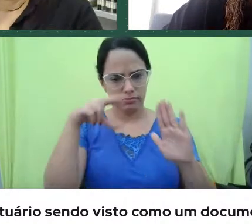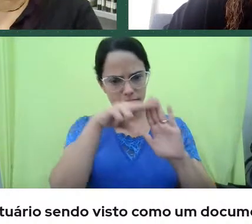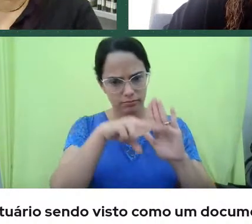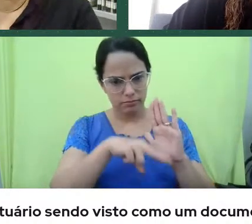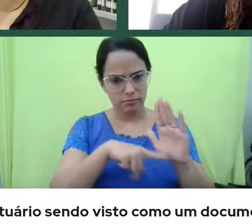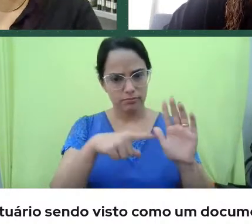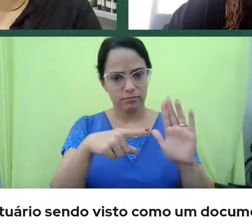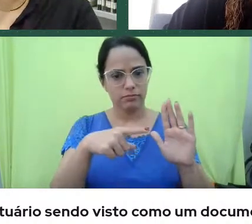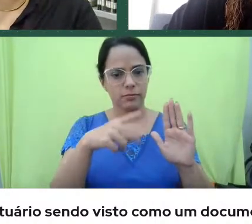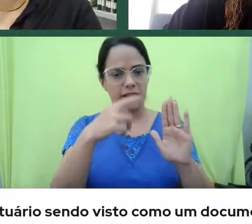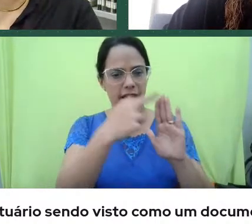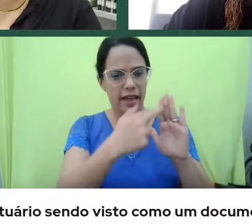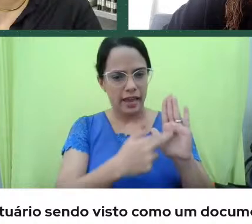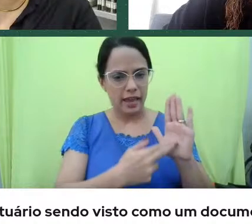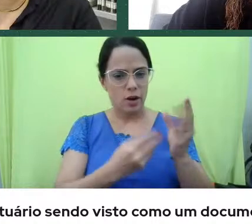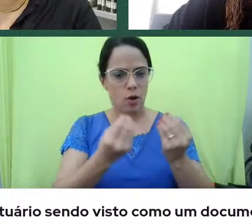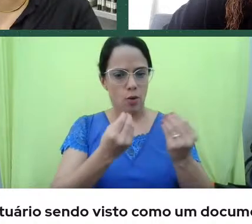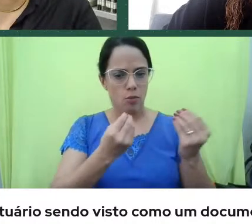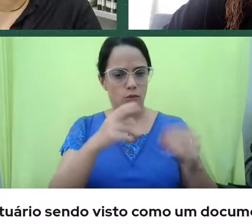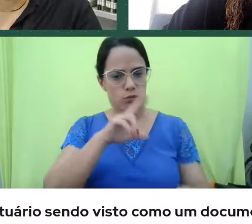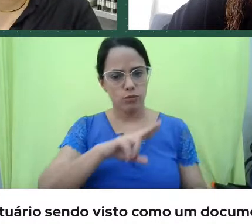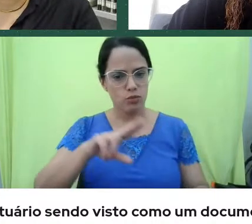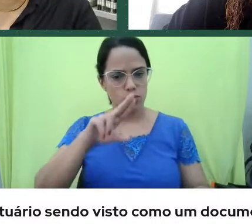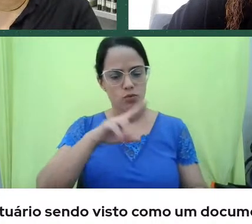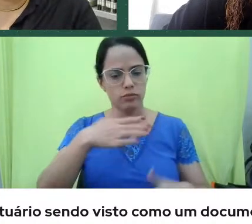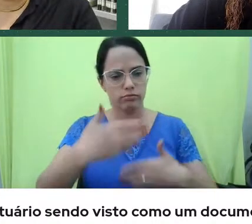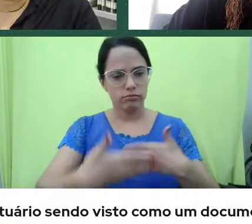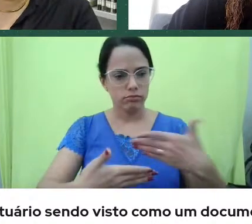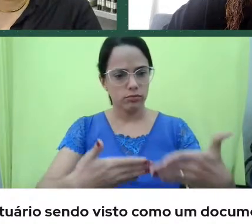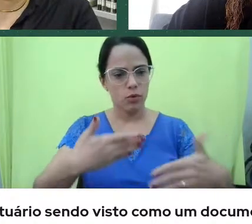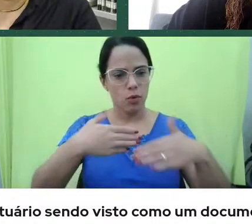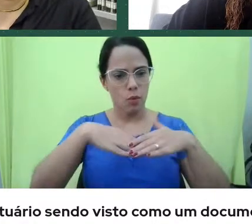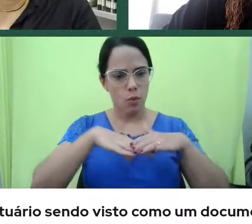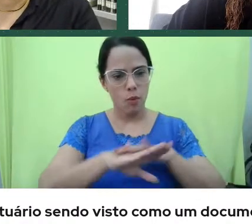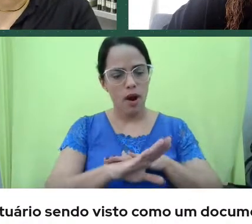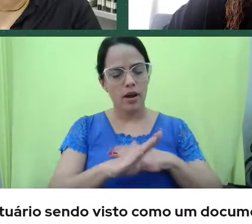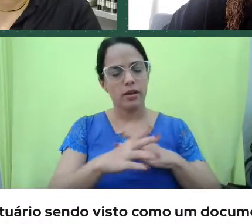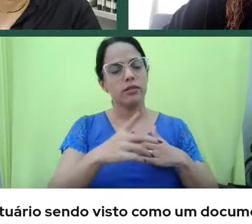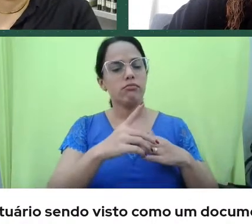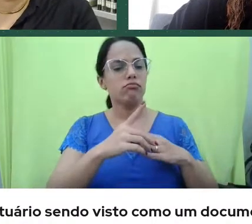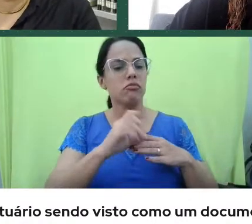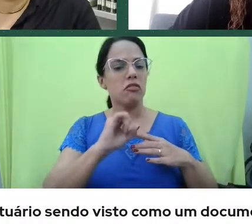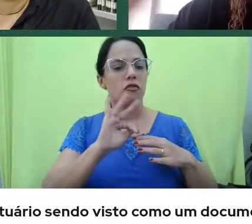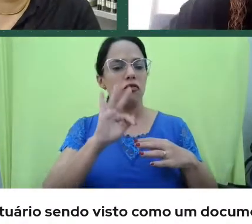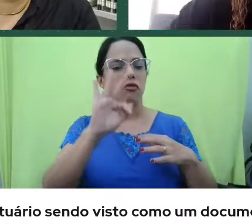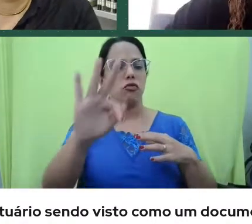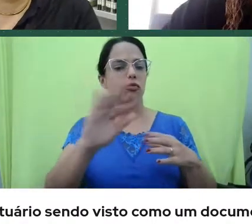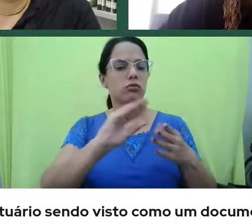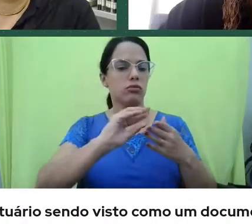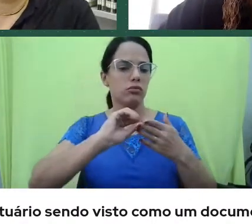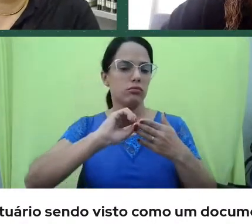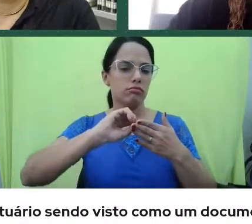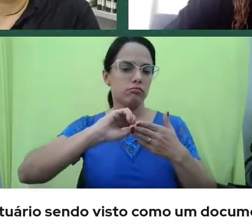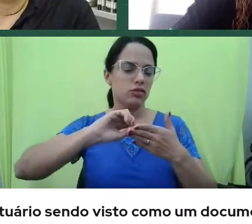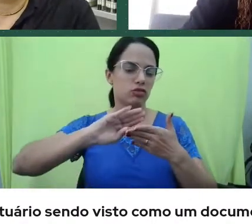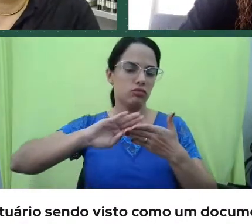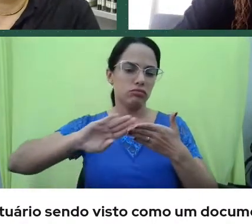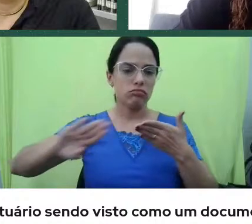normatização dele, no processo de uso, guarda e descarte? Por que que isso ocorre?